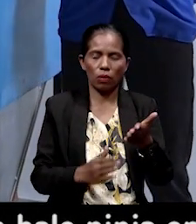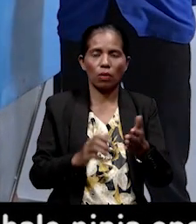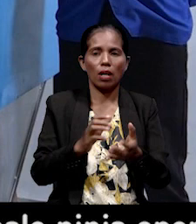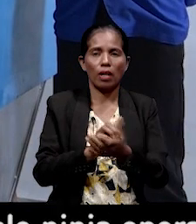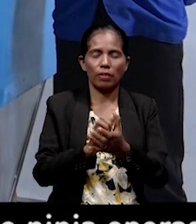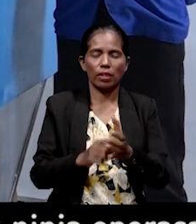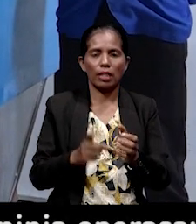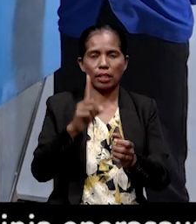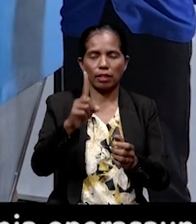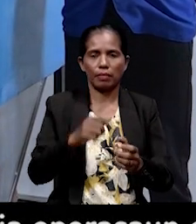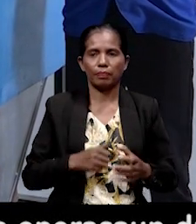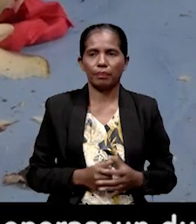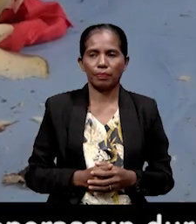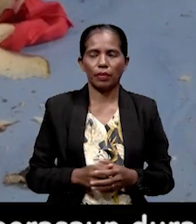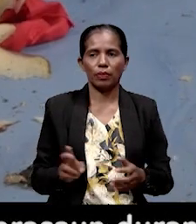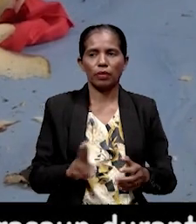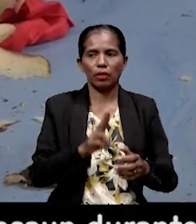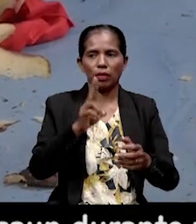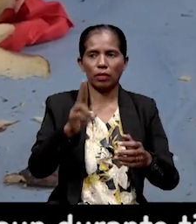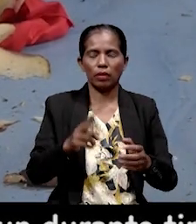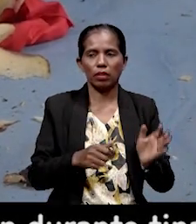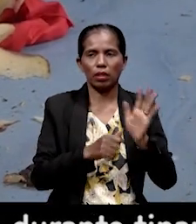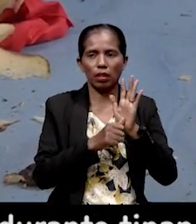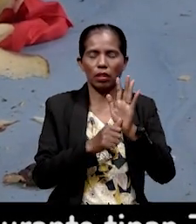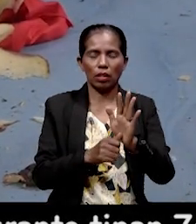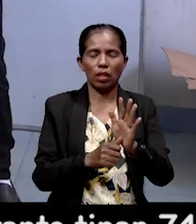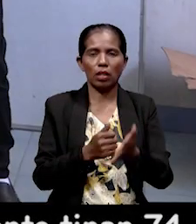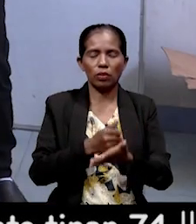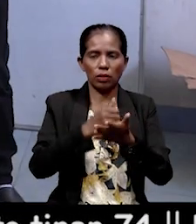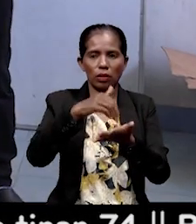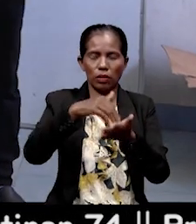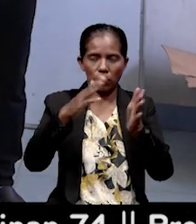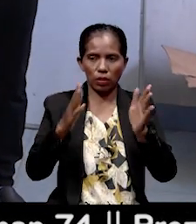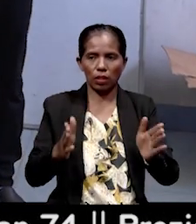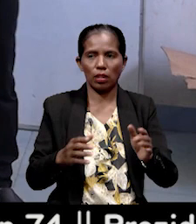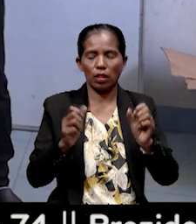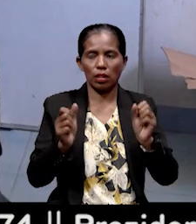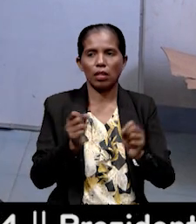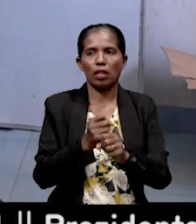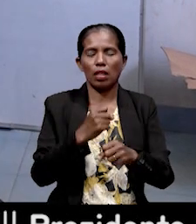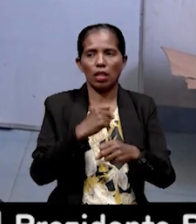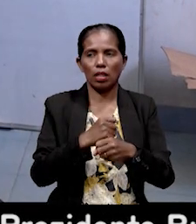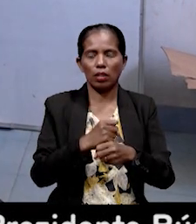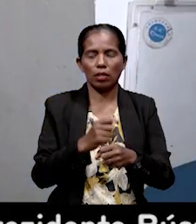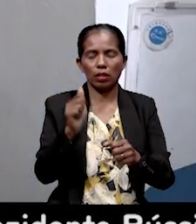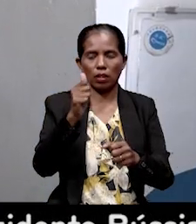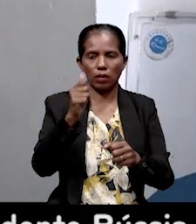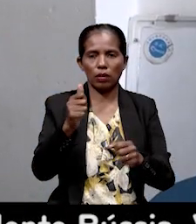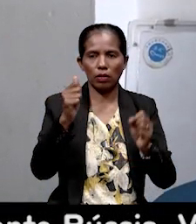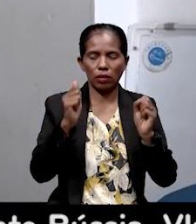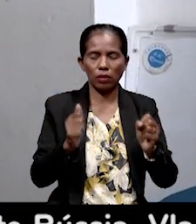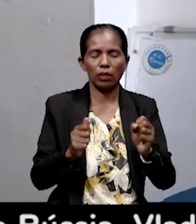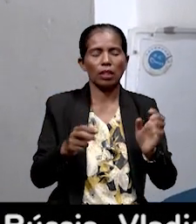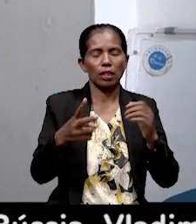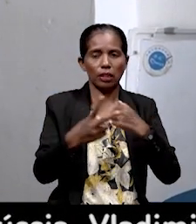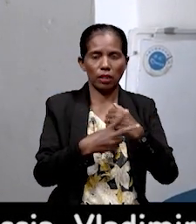resultado positivo hirakne Universidade da Paz se apoia fundo ba estudante sirane no se halo tan makina sanulu ho dirai iha